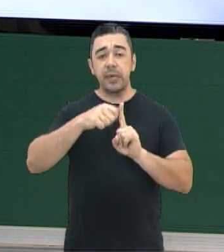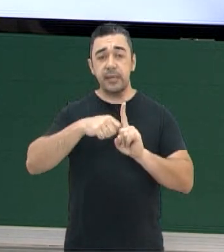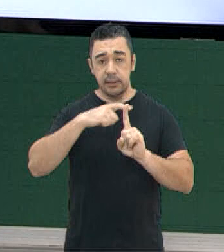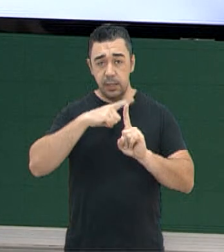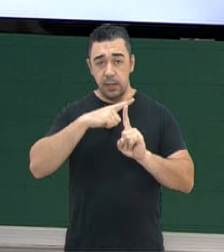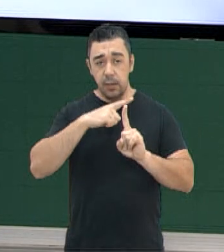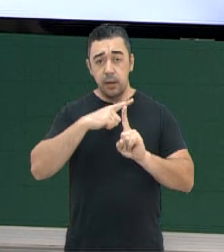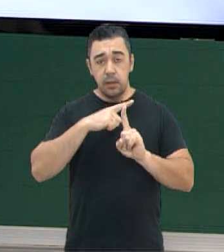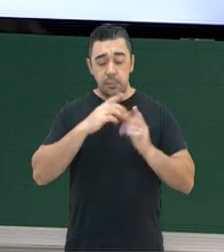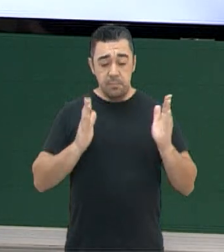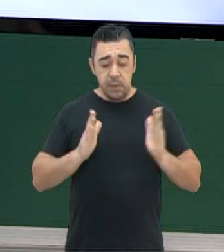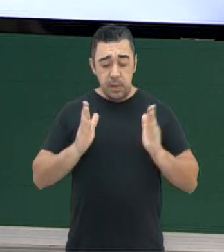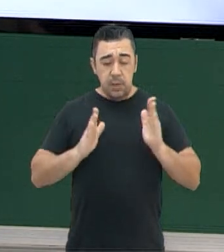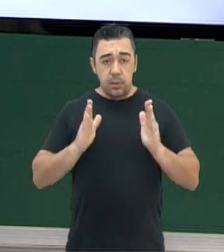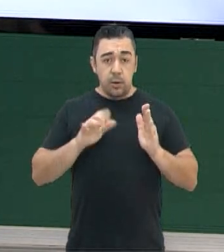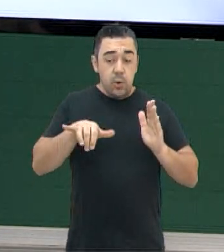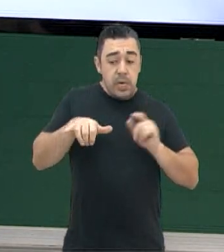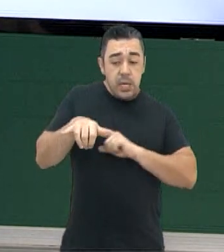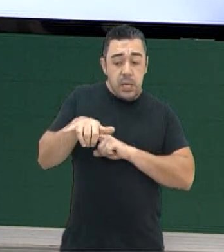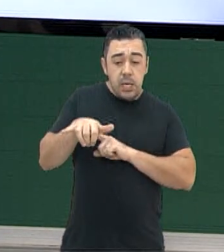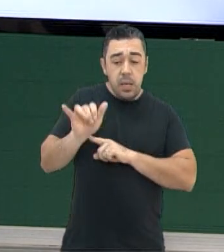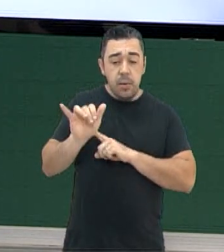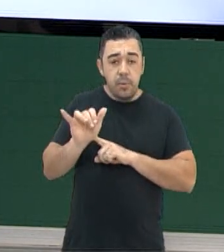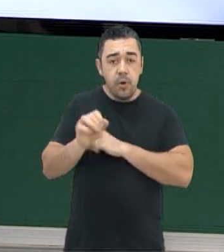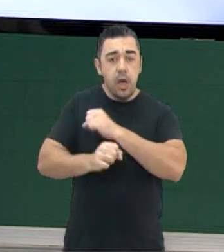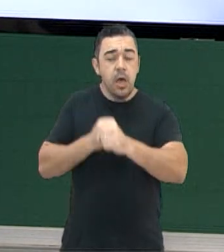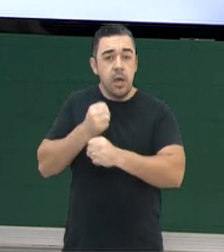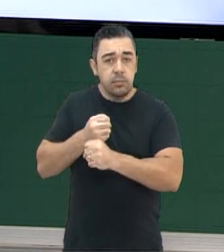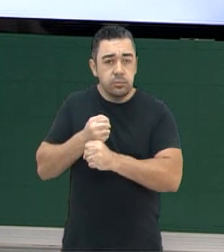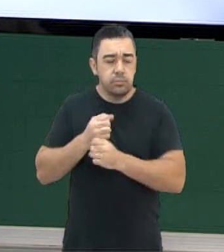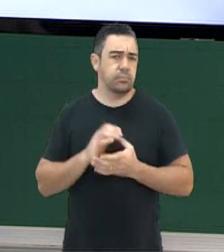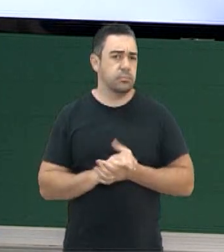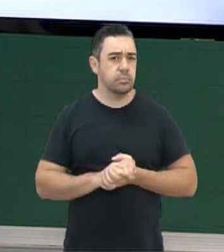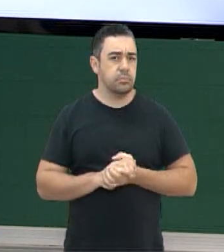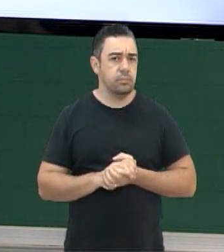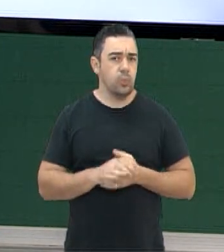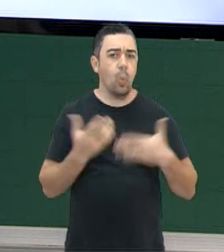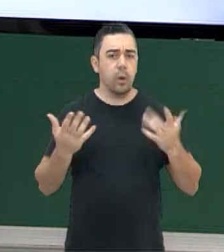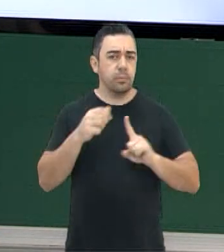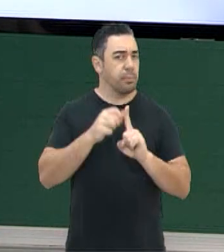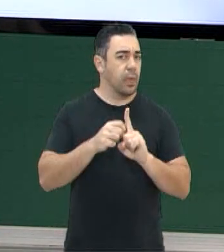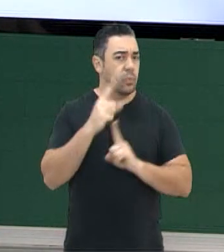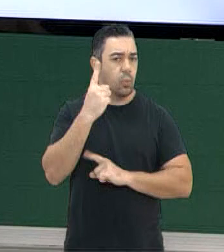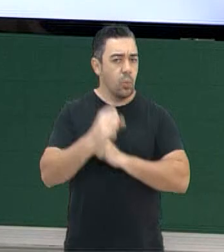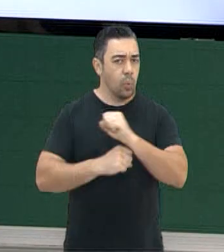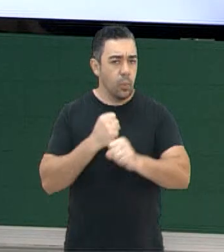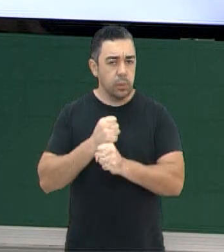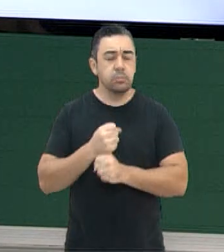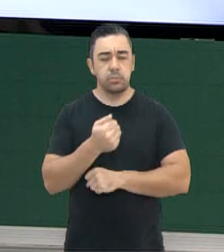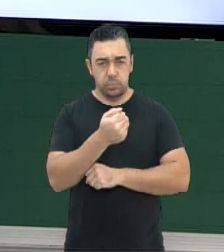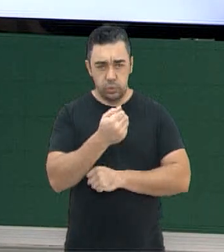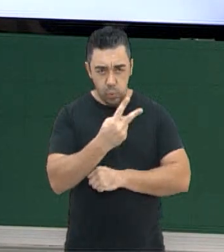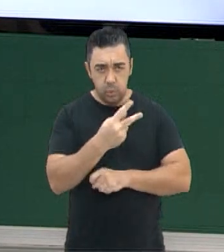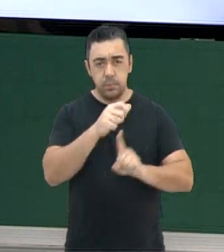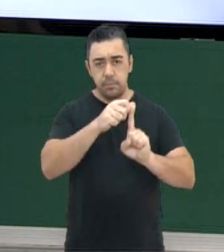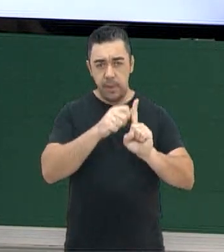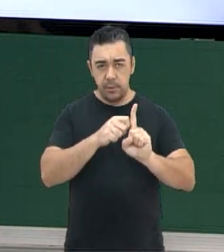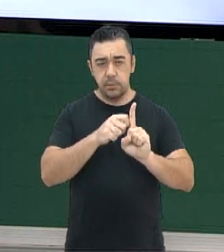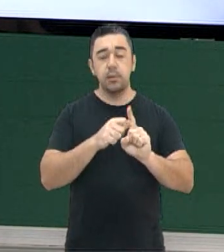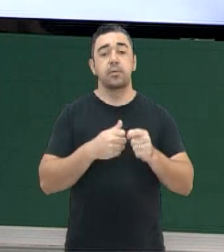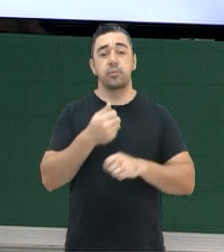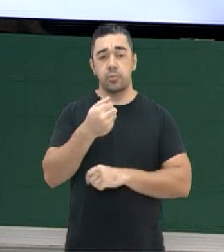há em um período de y anos? Quantos meses tem um ano? 12 meses. 12 do